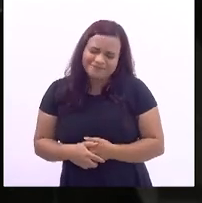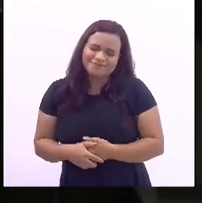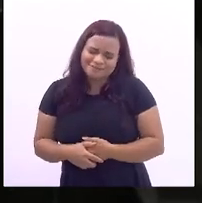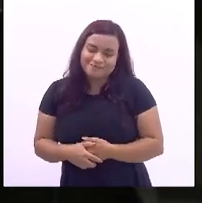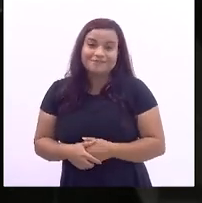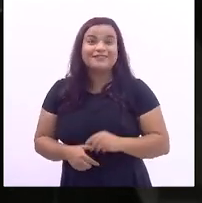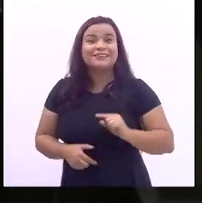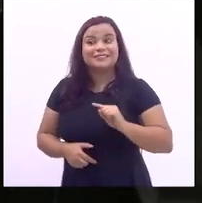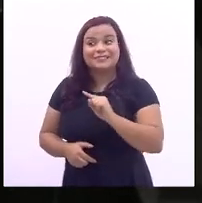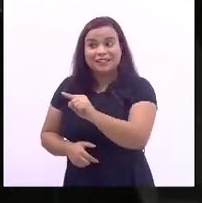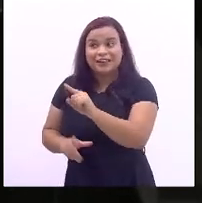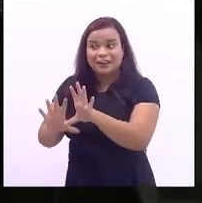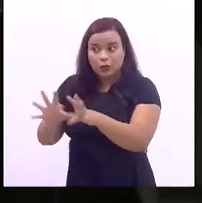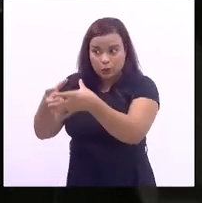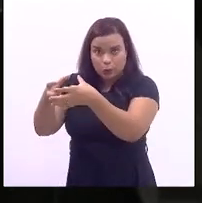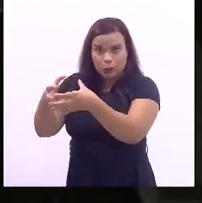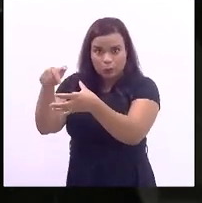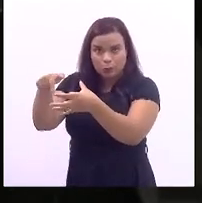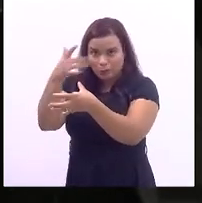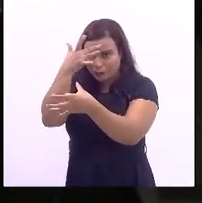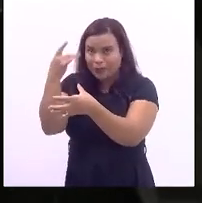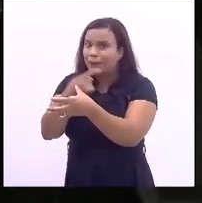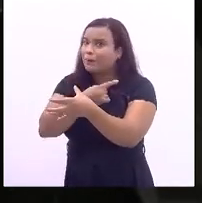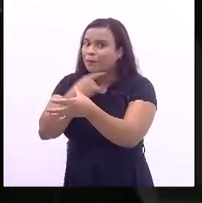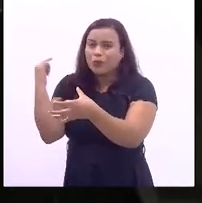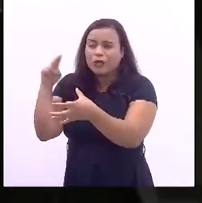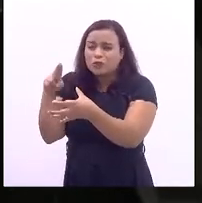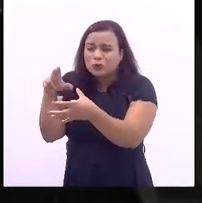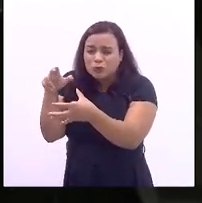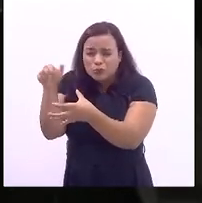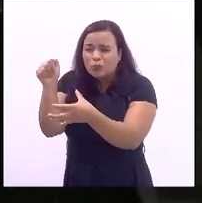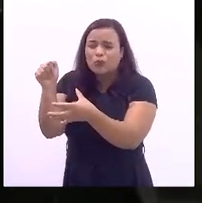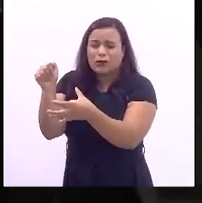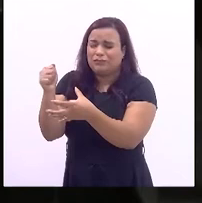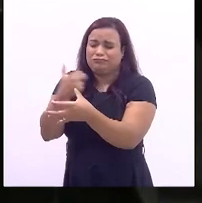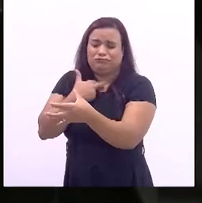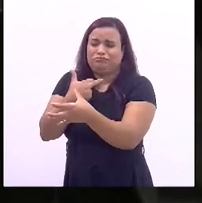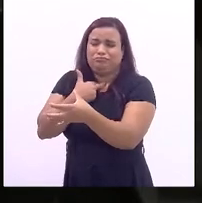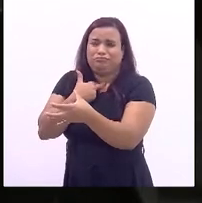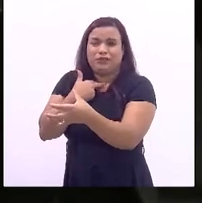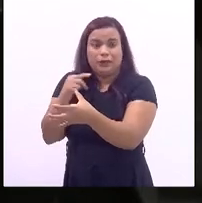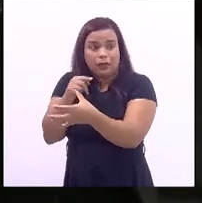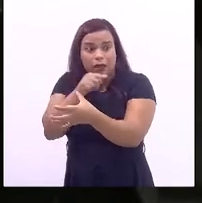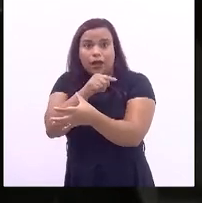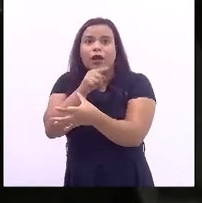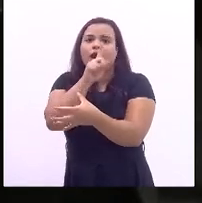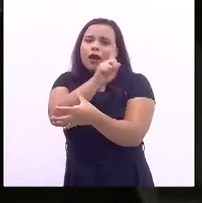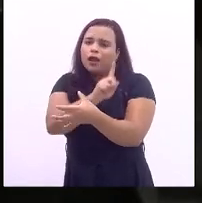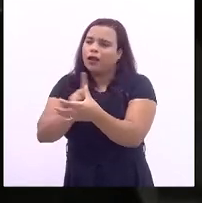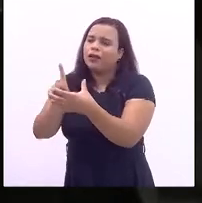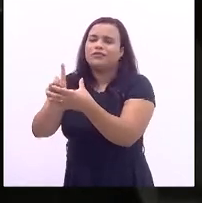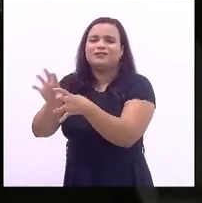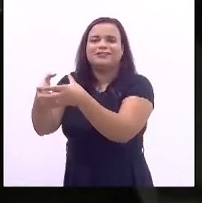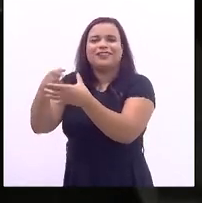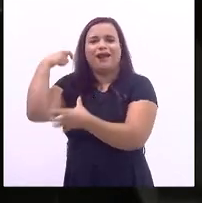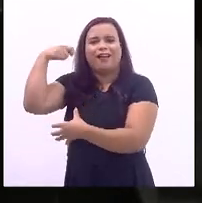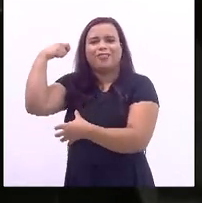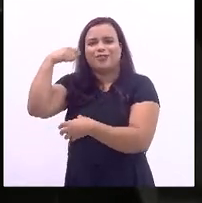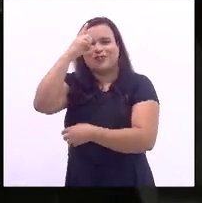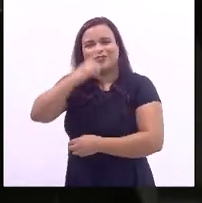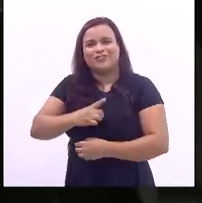entre elas está o nosso grande e querido ator e diretor não